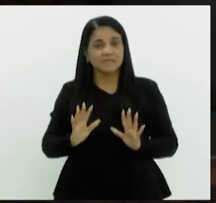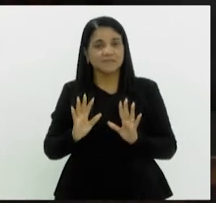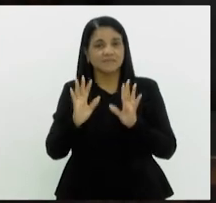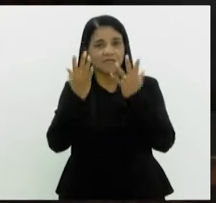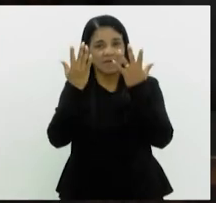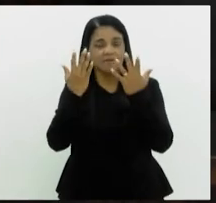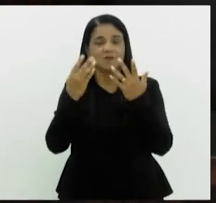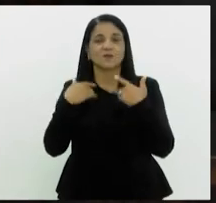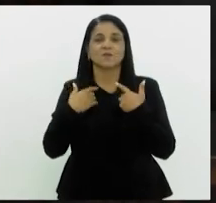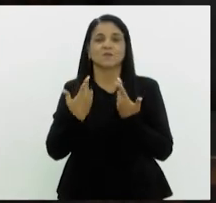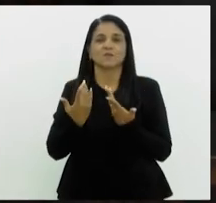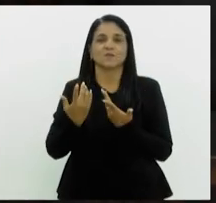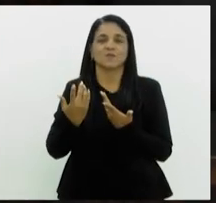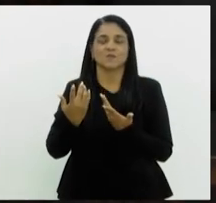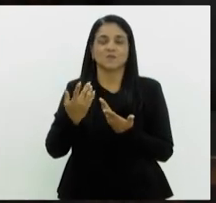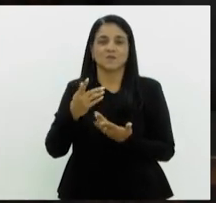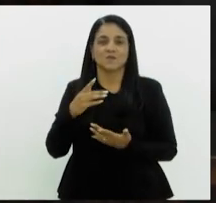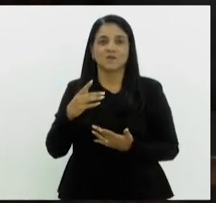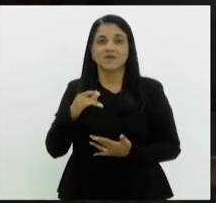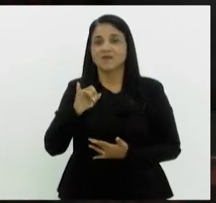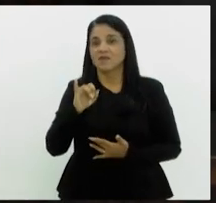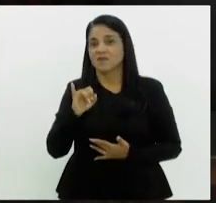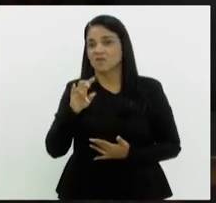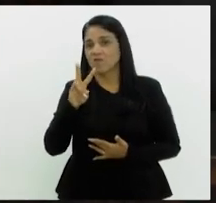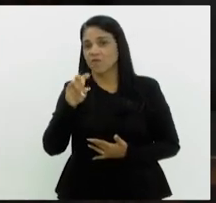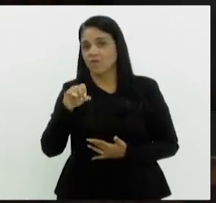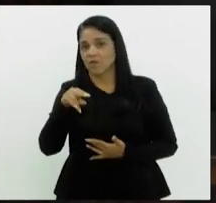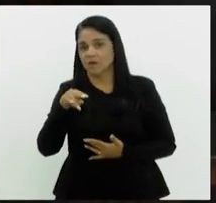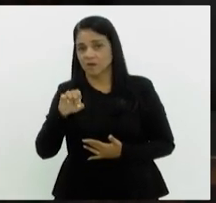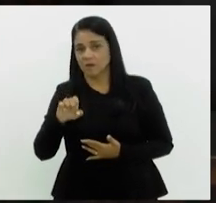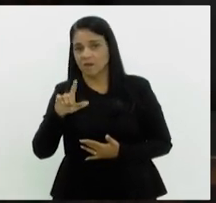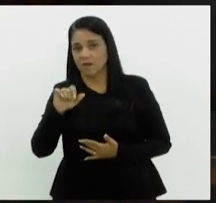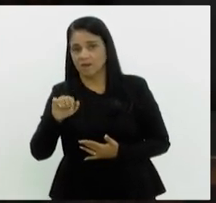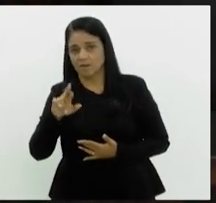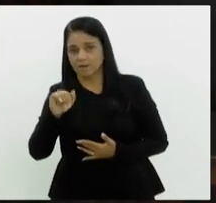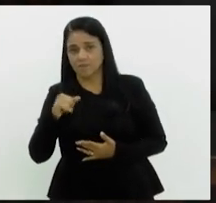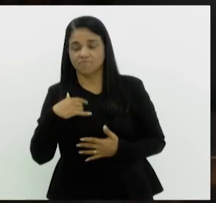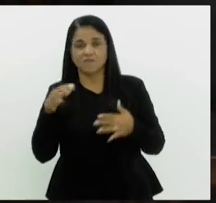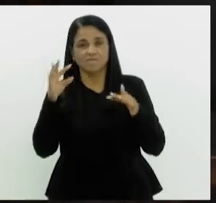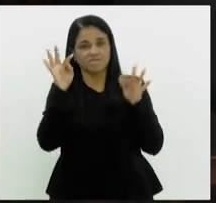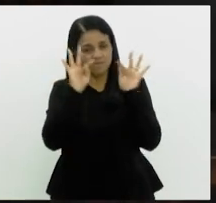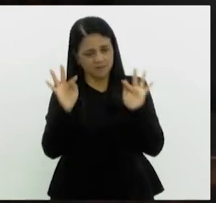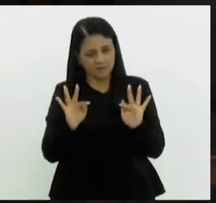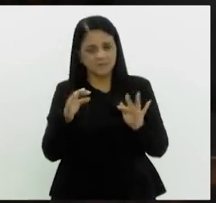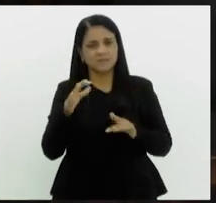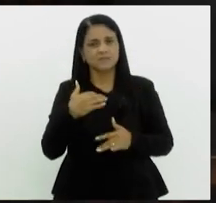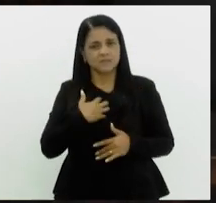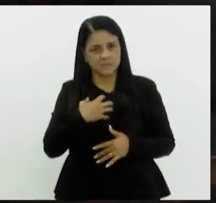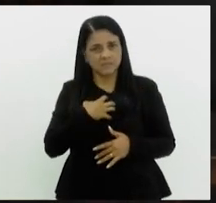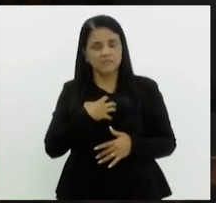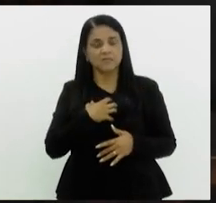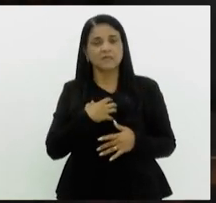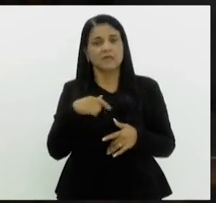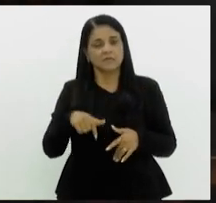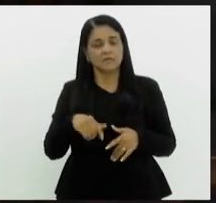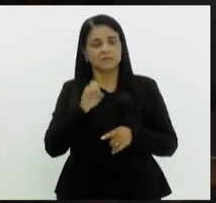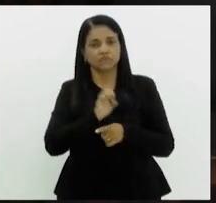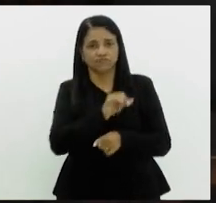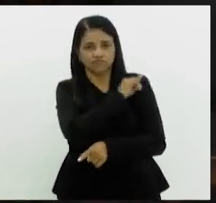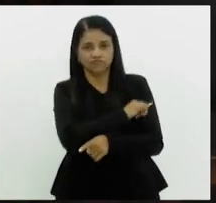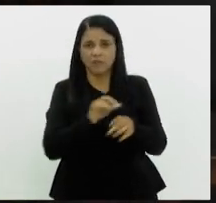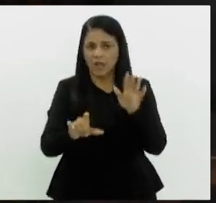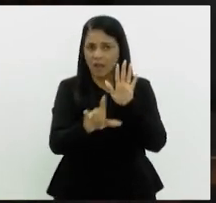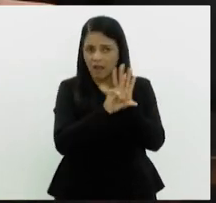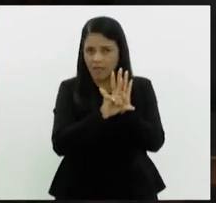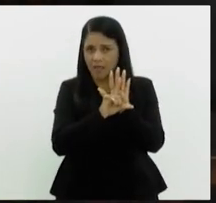Dona Ivone Lara. Então, a gente fica muito feliz. E aqui no âmbito do Estado do Rio de Janeiro tem uma lei nossa que